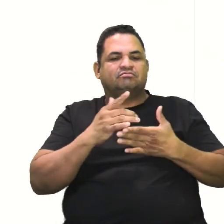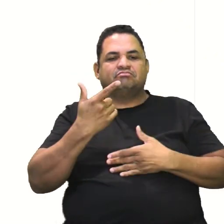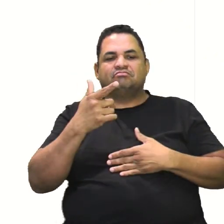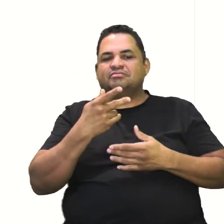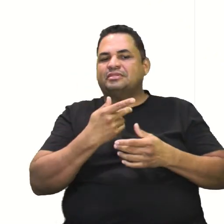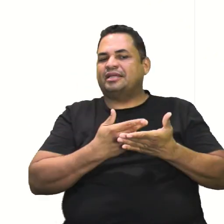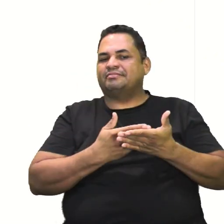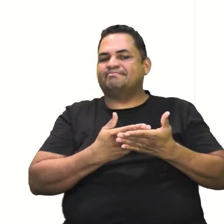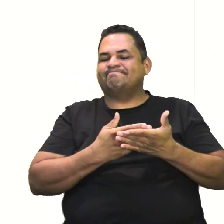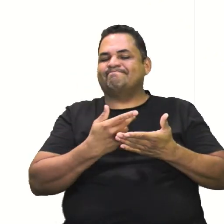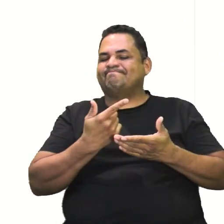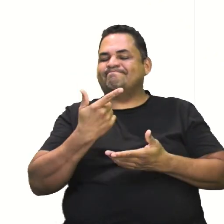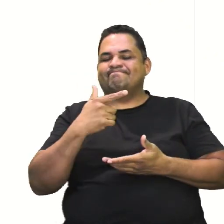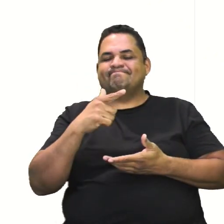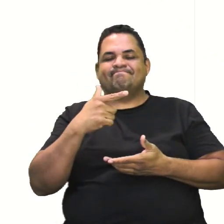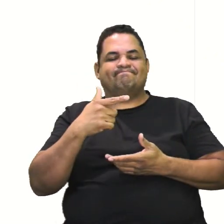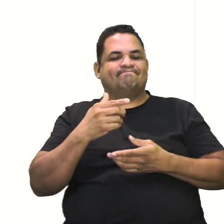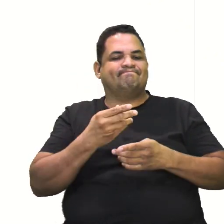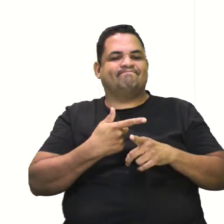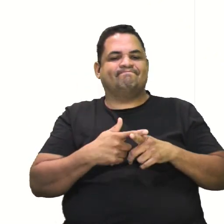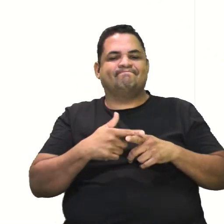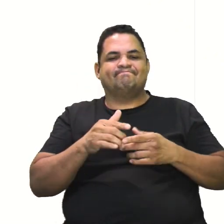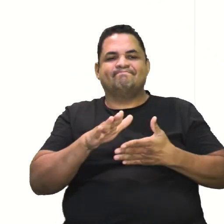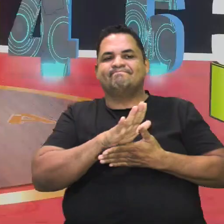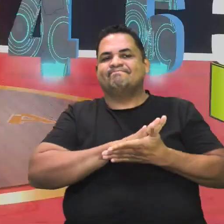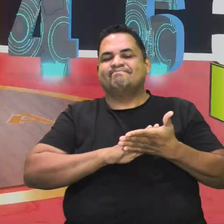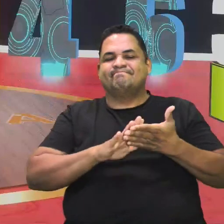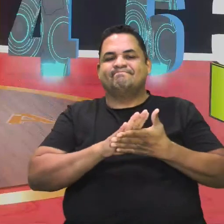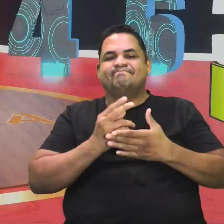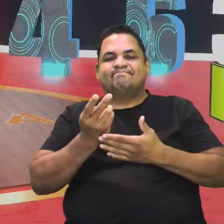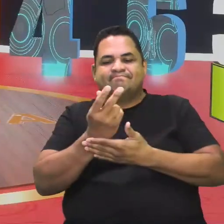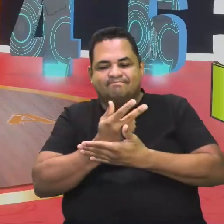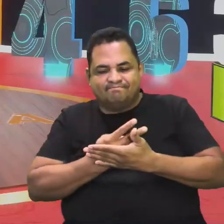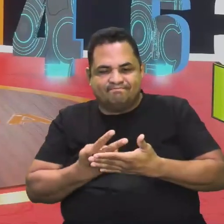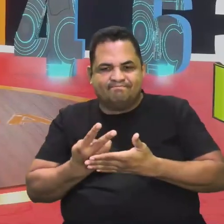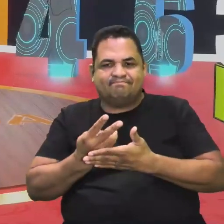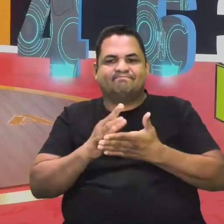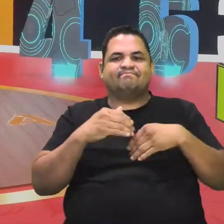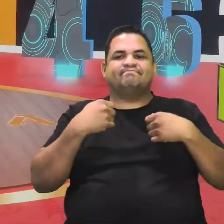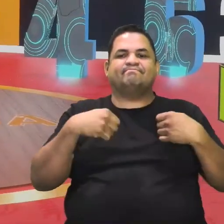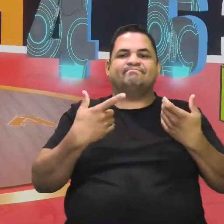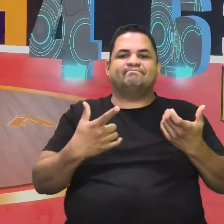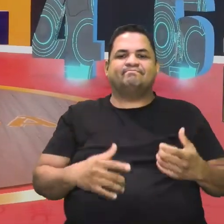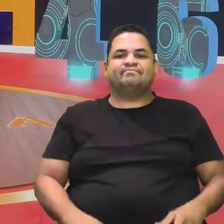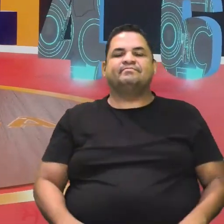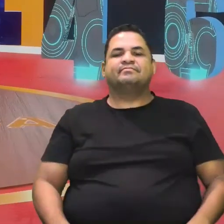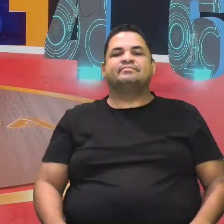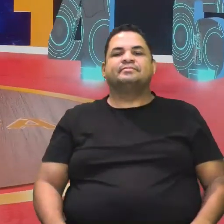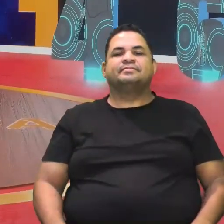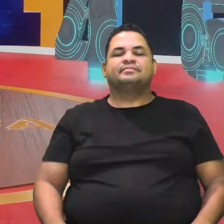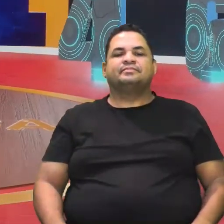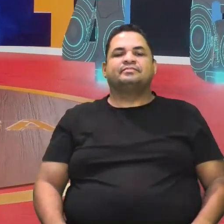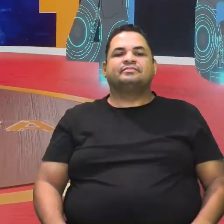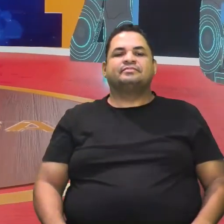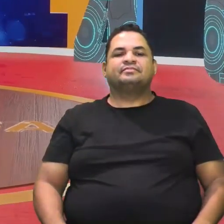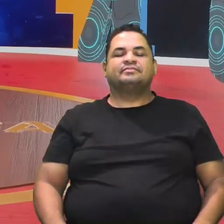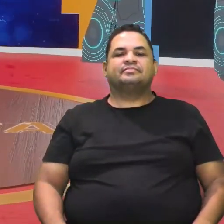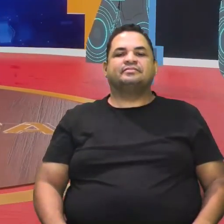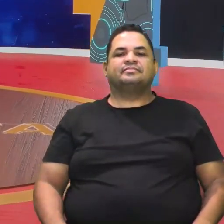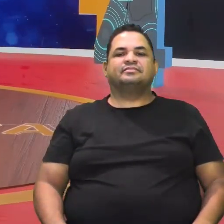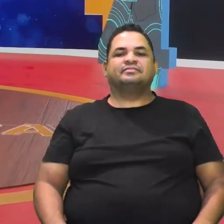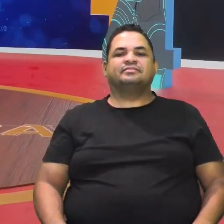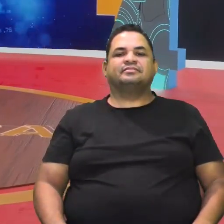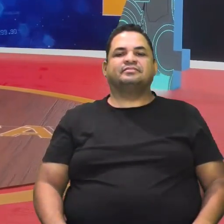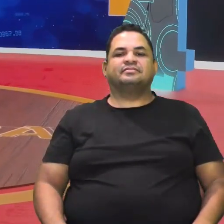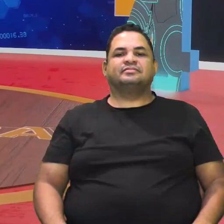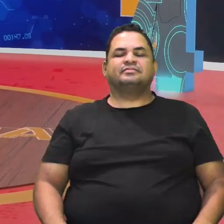mas ele fica ali procurando um problema. Procura problema, e aí... Não, porque tem que... Não, mas tá errado, não. Aí dá ruim.